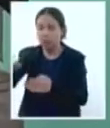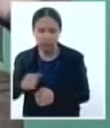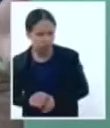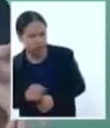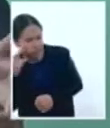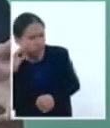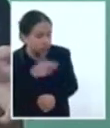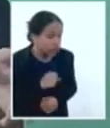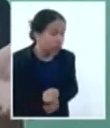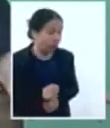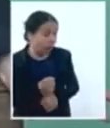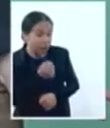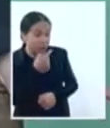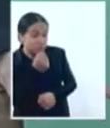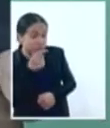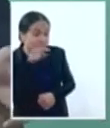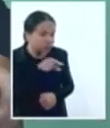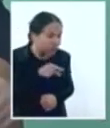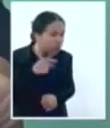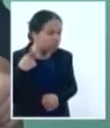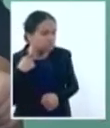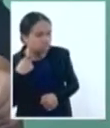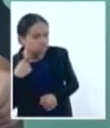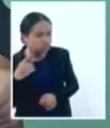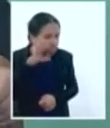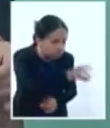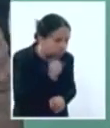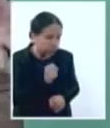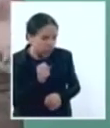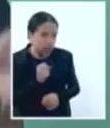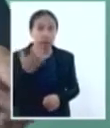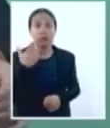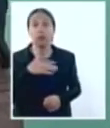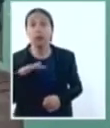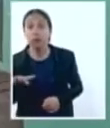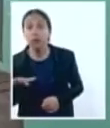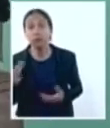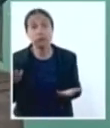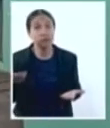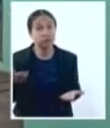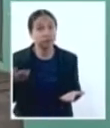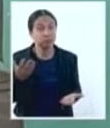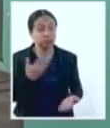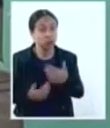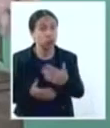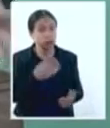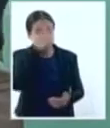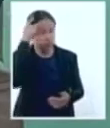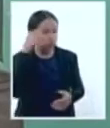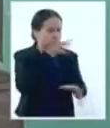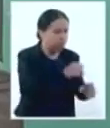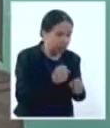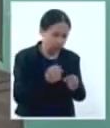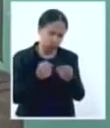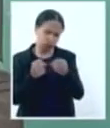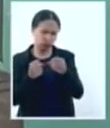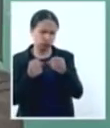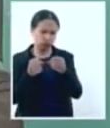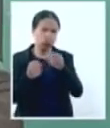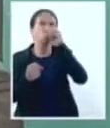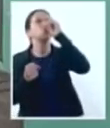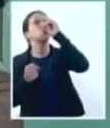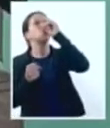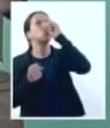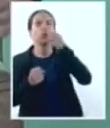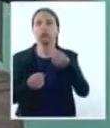uma criança que está no lixão, infelizmente, essa é a realidade nossa, pegar aquele medicamento, tomar aquilo ali, aquele xarope com gosto de morango, ou então